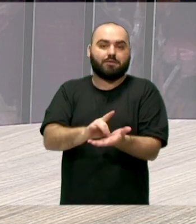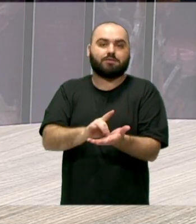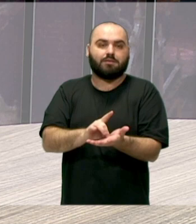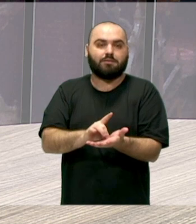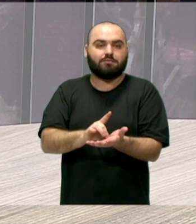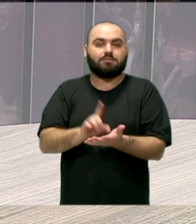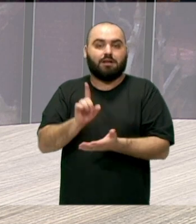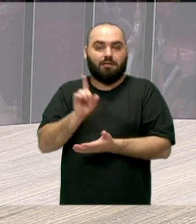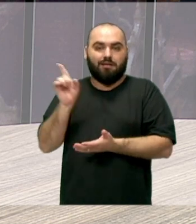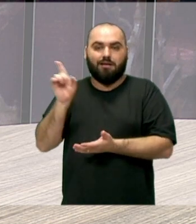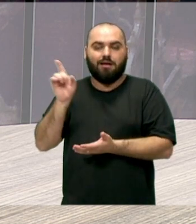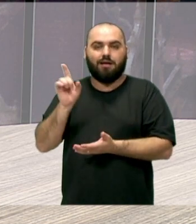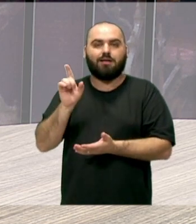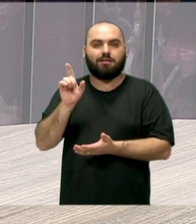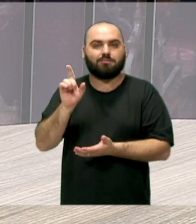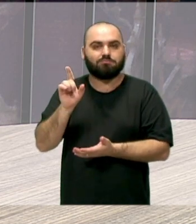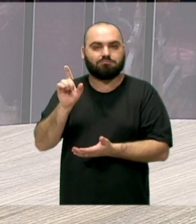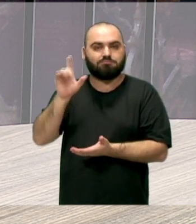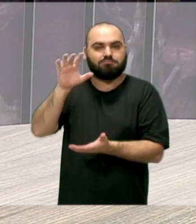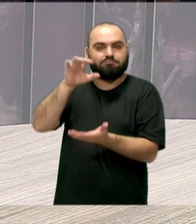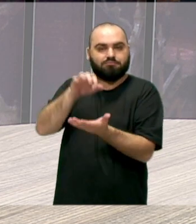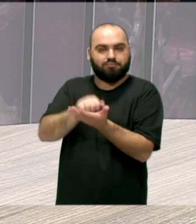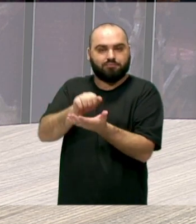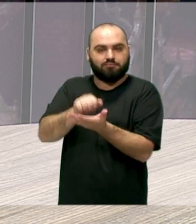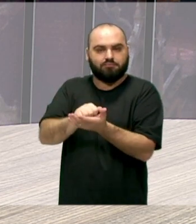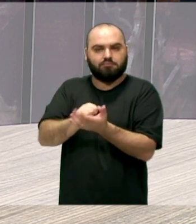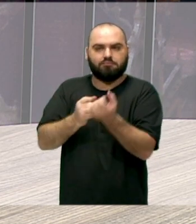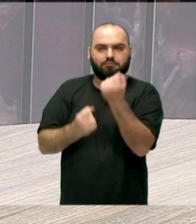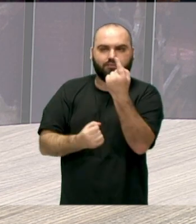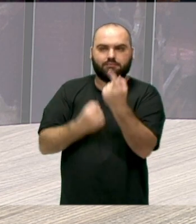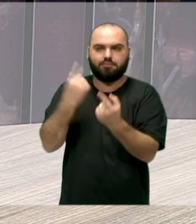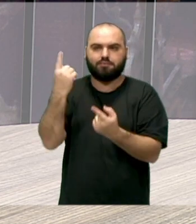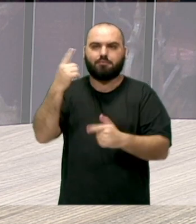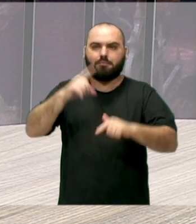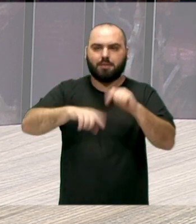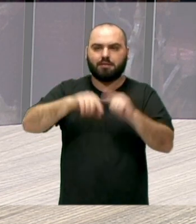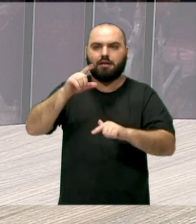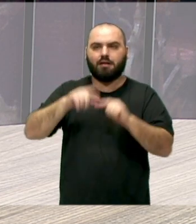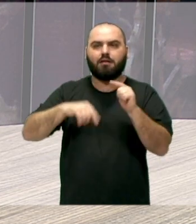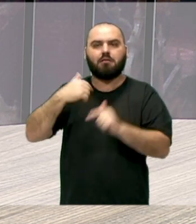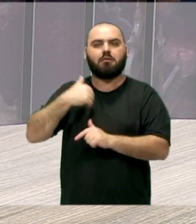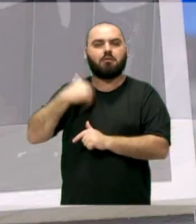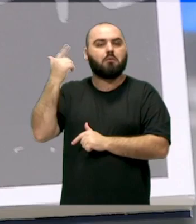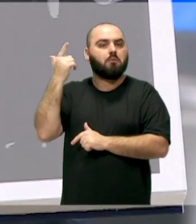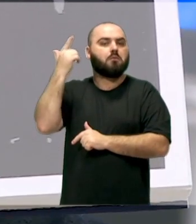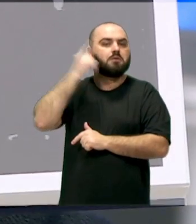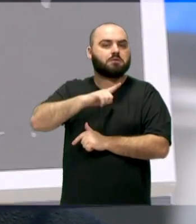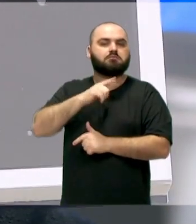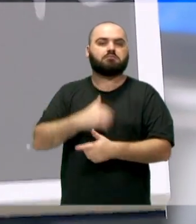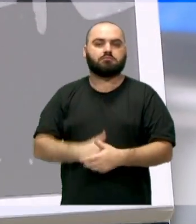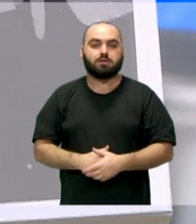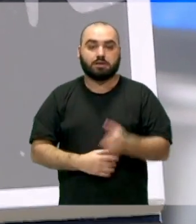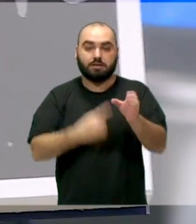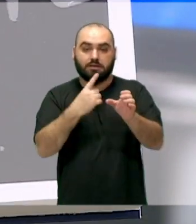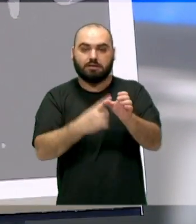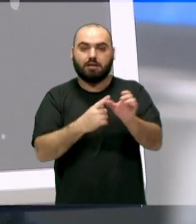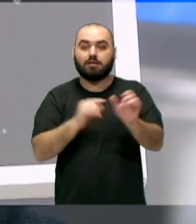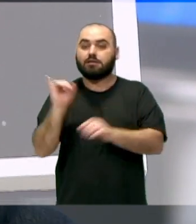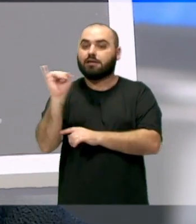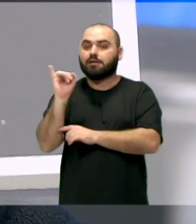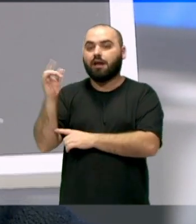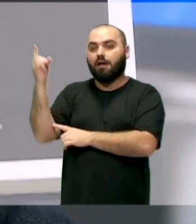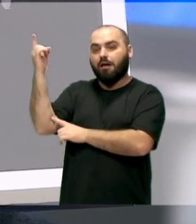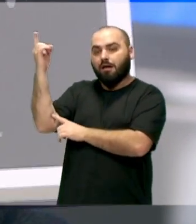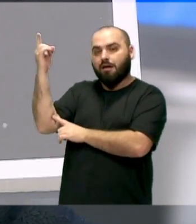arquivo histórico, em algumas matérias jornalísticas que eu encontrei lá, na cidade de Itajaí.